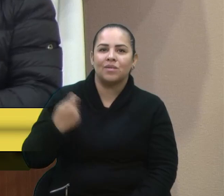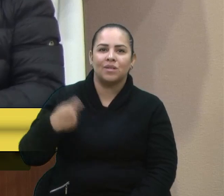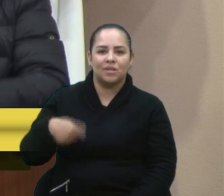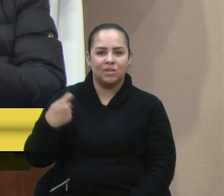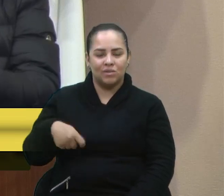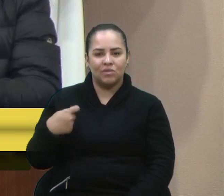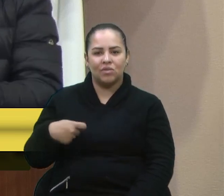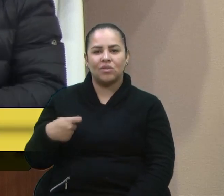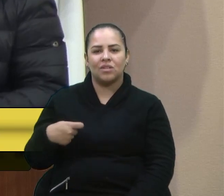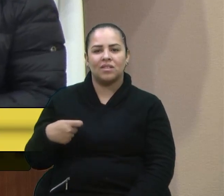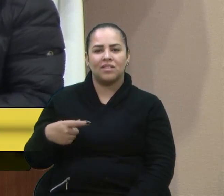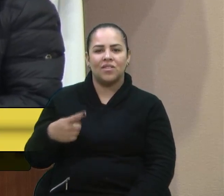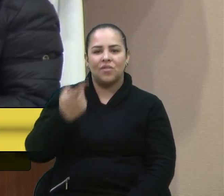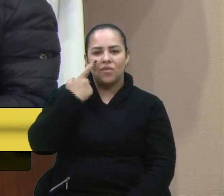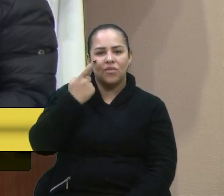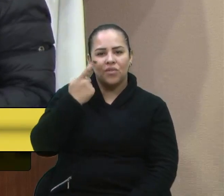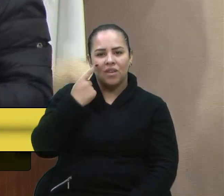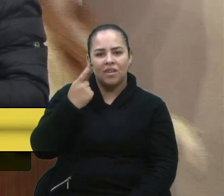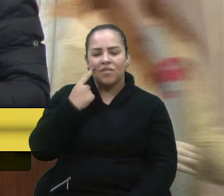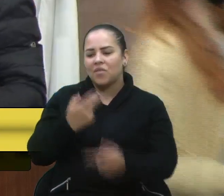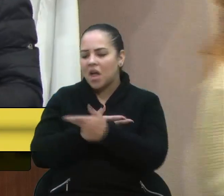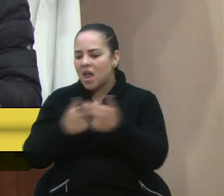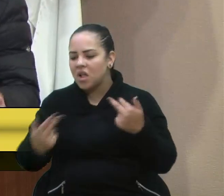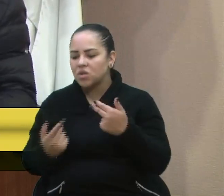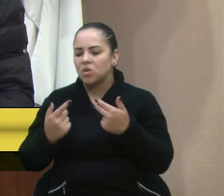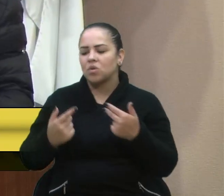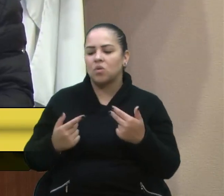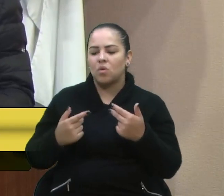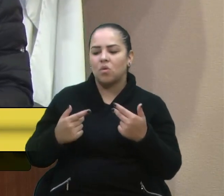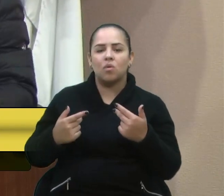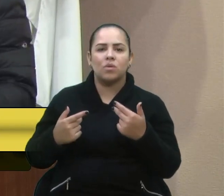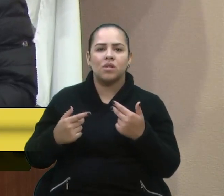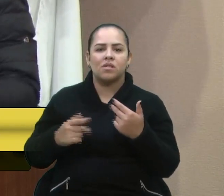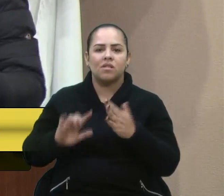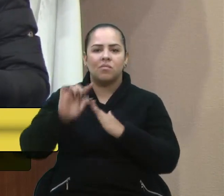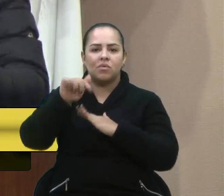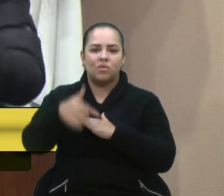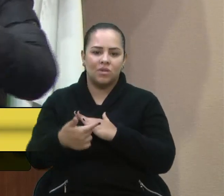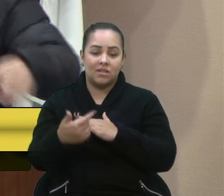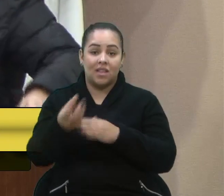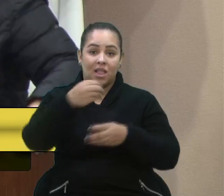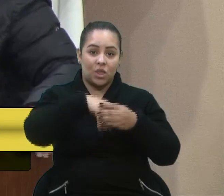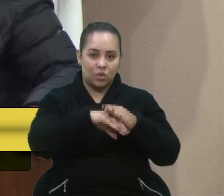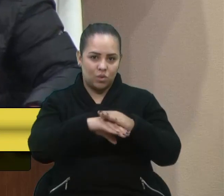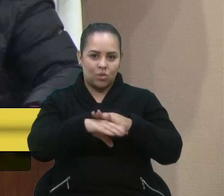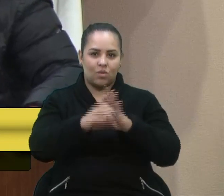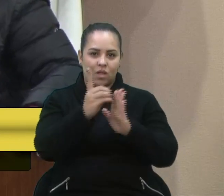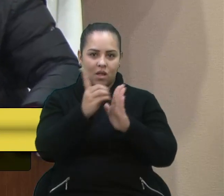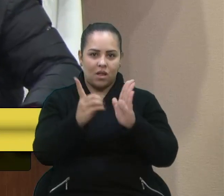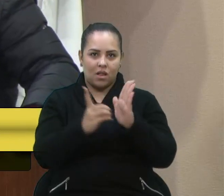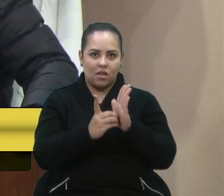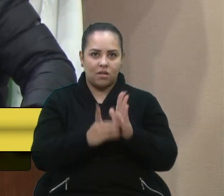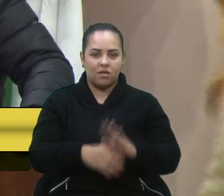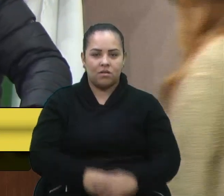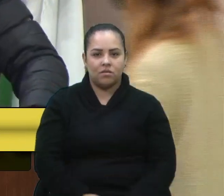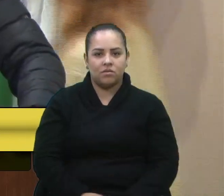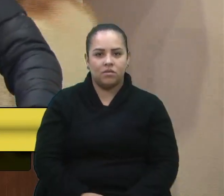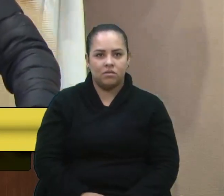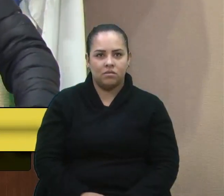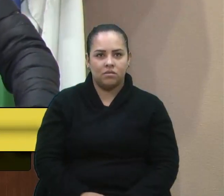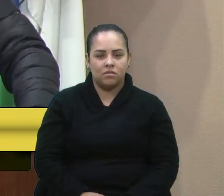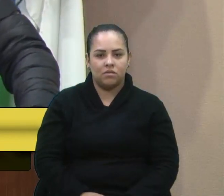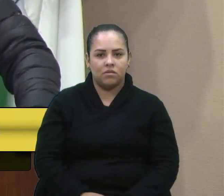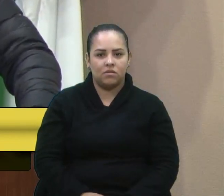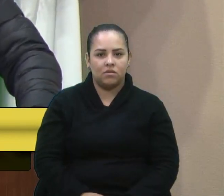projeto, que ele pode ser levado para o decreto depois, para não ser inconstitucional. Então, se o governo me